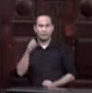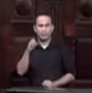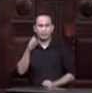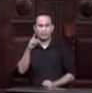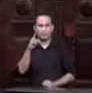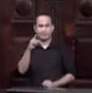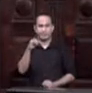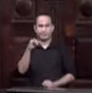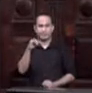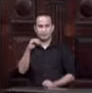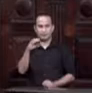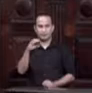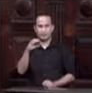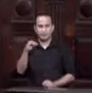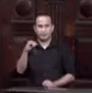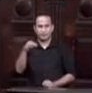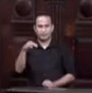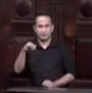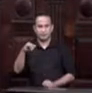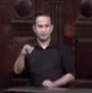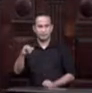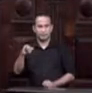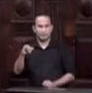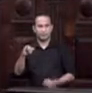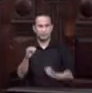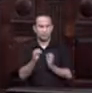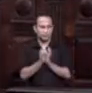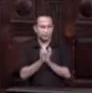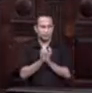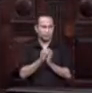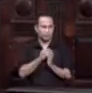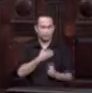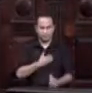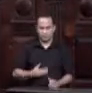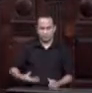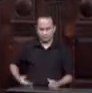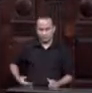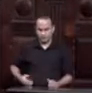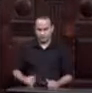Pisciani, base do governo.